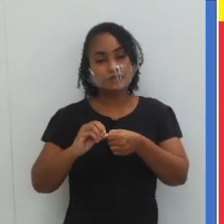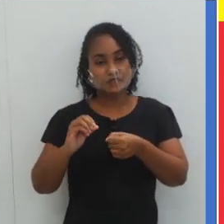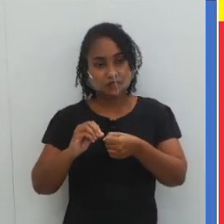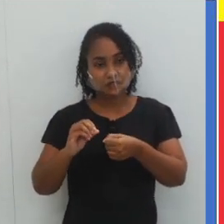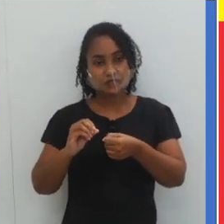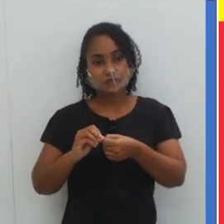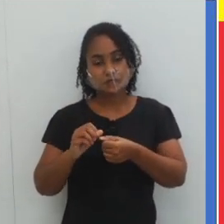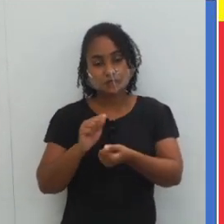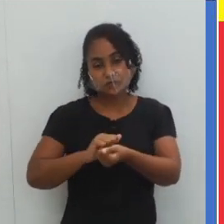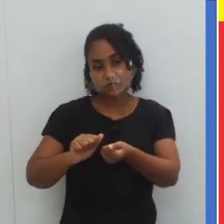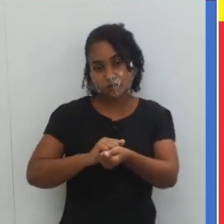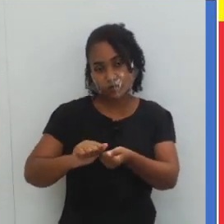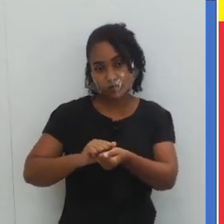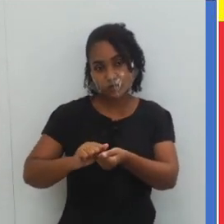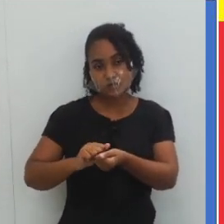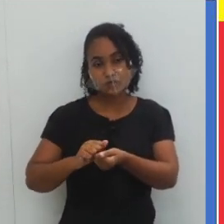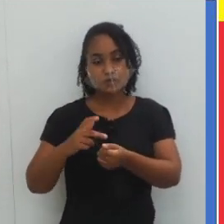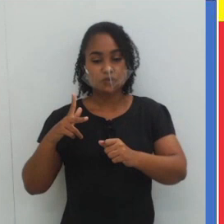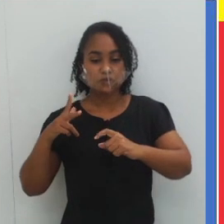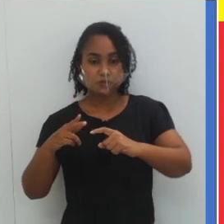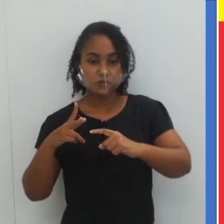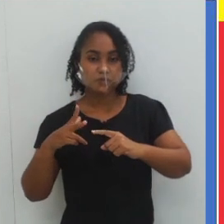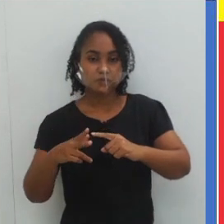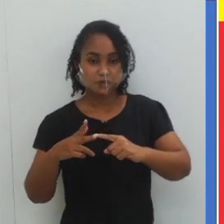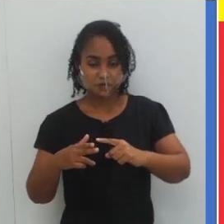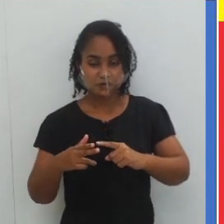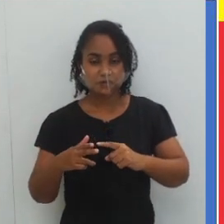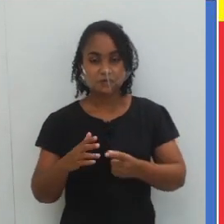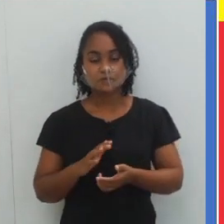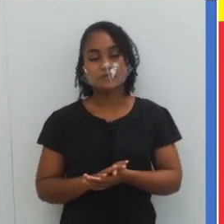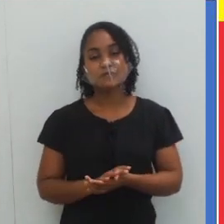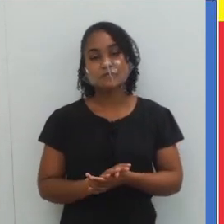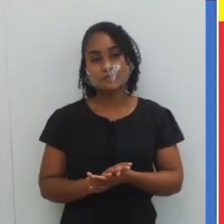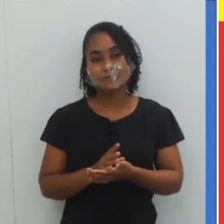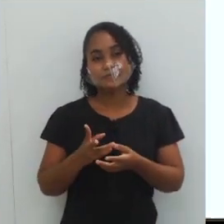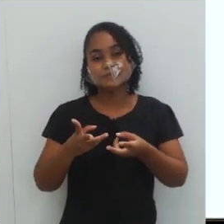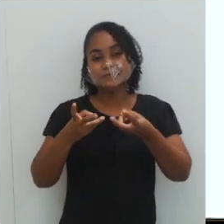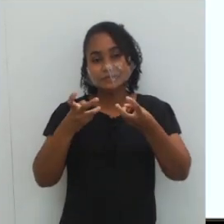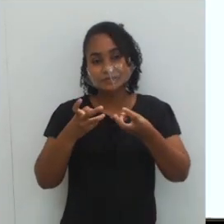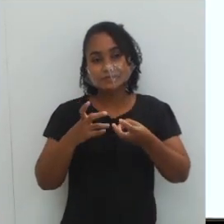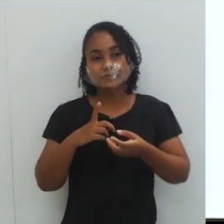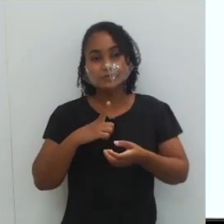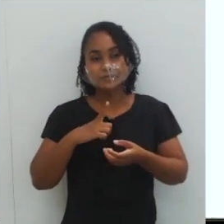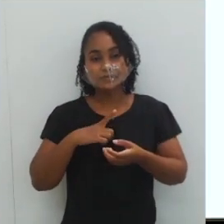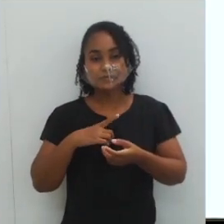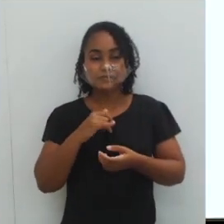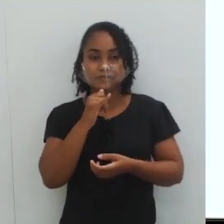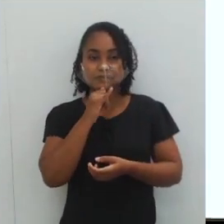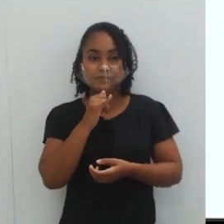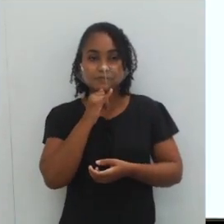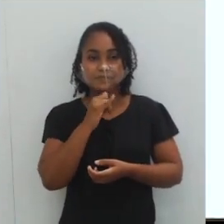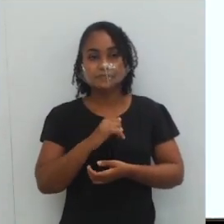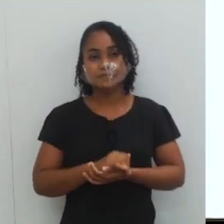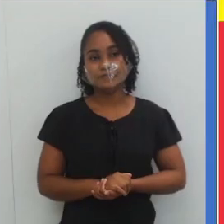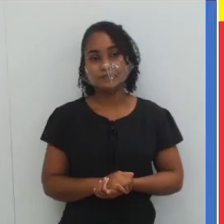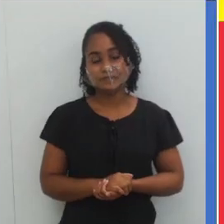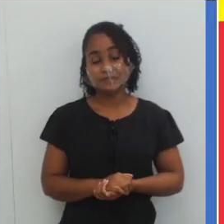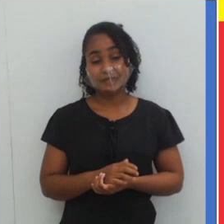fazendo, washing, lavando, cutting, cortando. Então vamos ver como ficam os